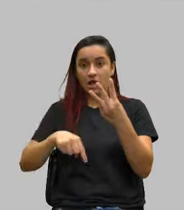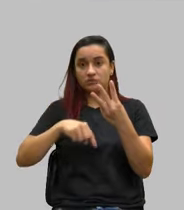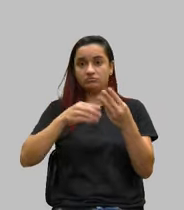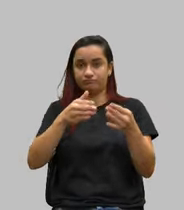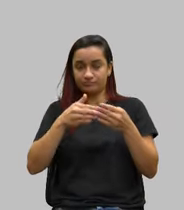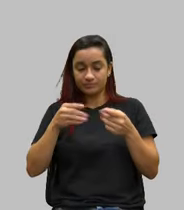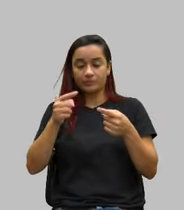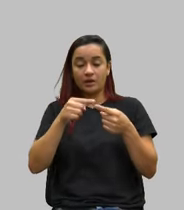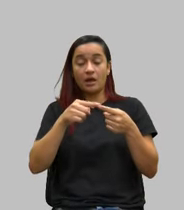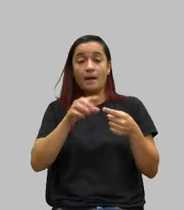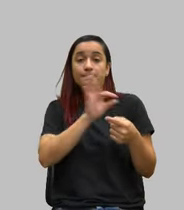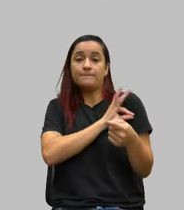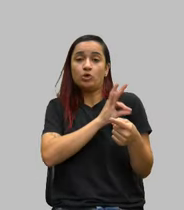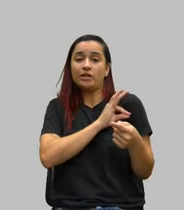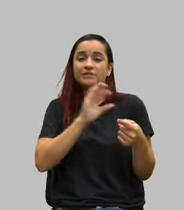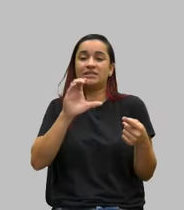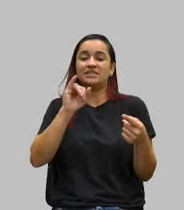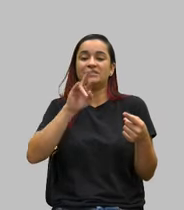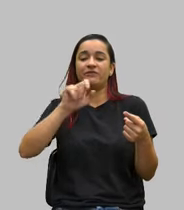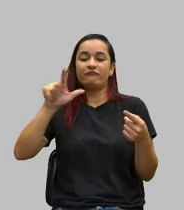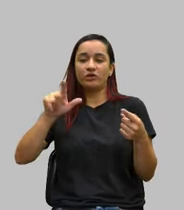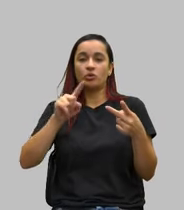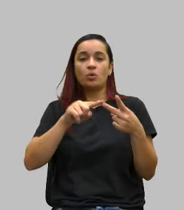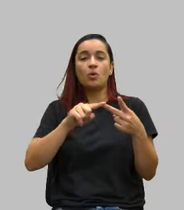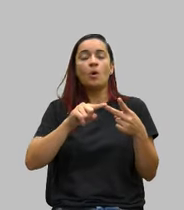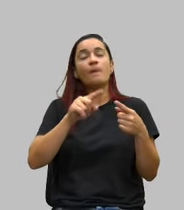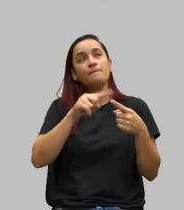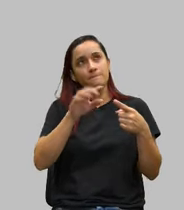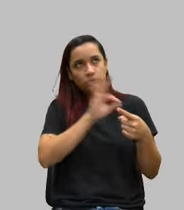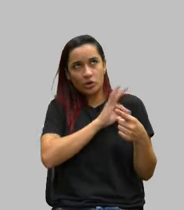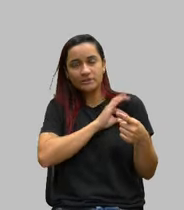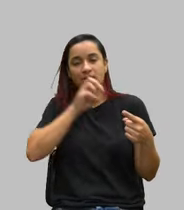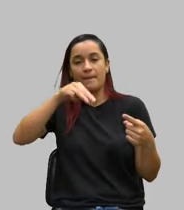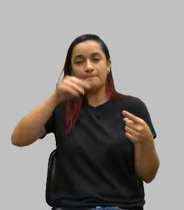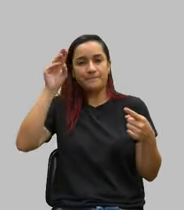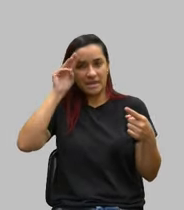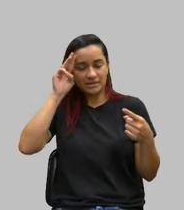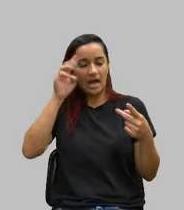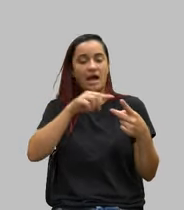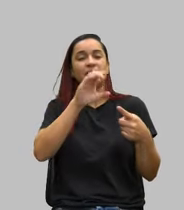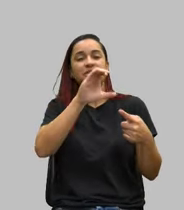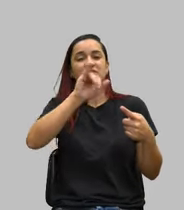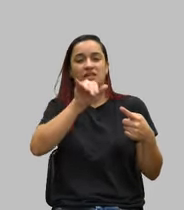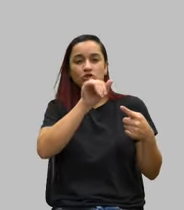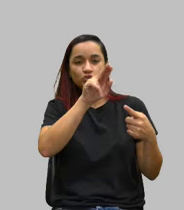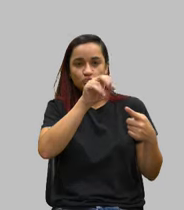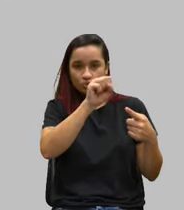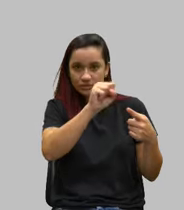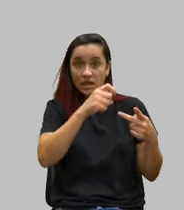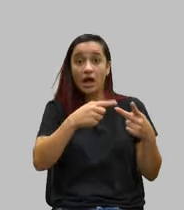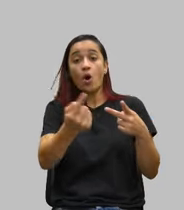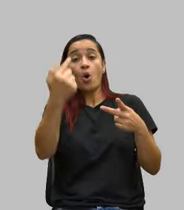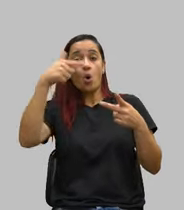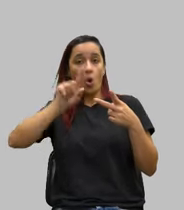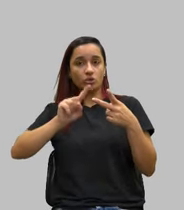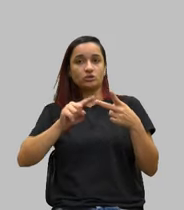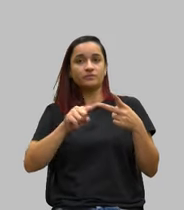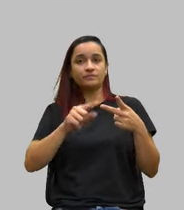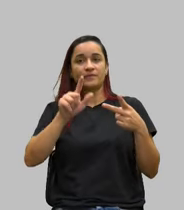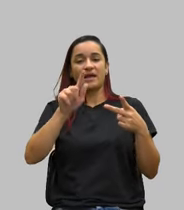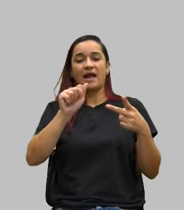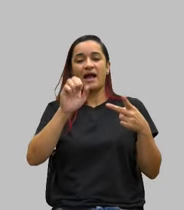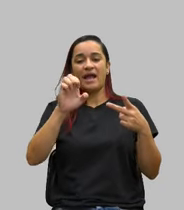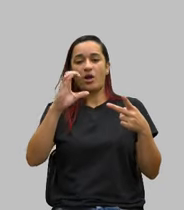polícia civil polícia militar e sejusp outro al gaeco E ontem eu fiz um a novo al gaeco